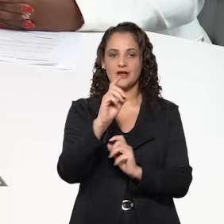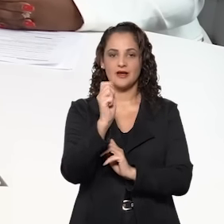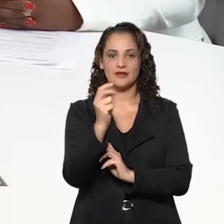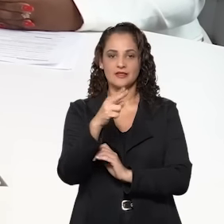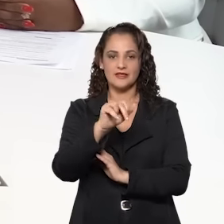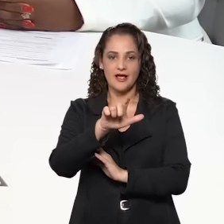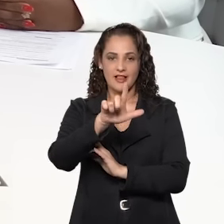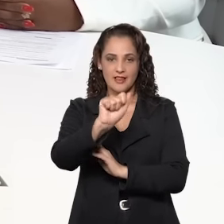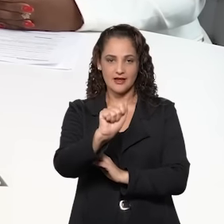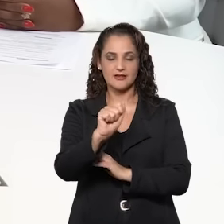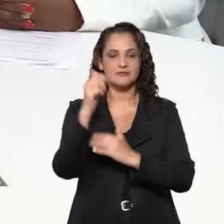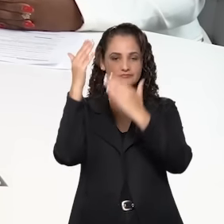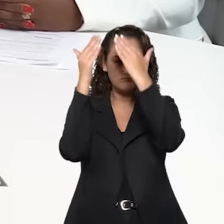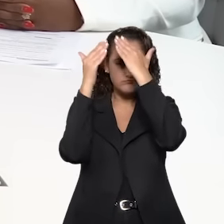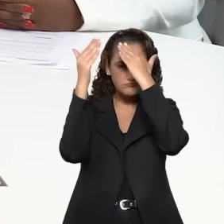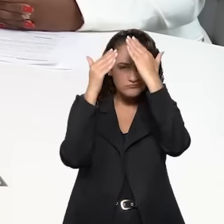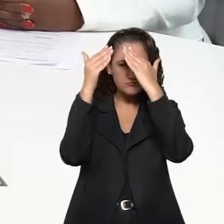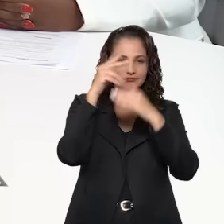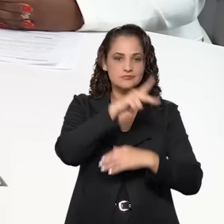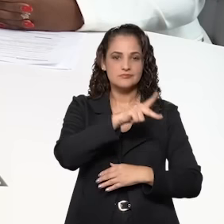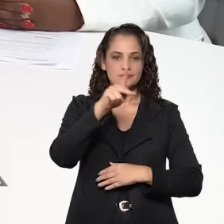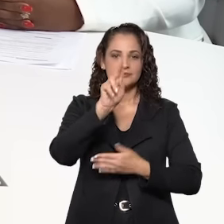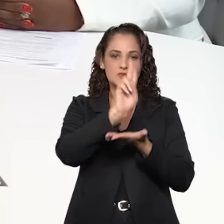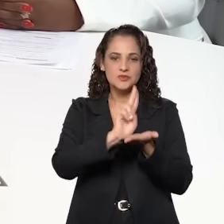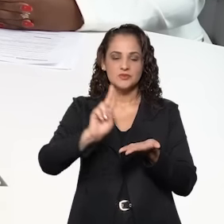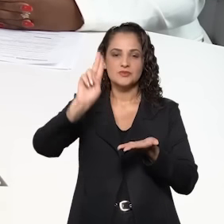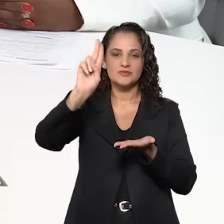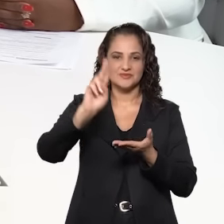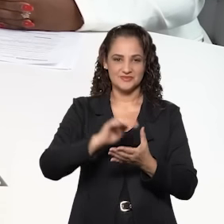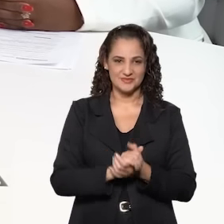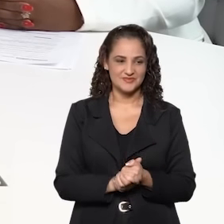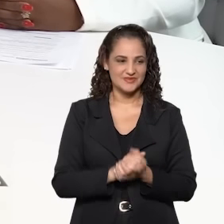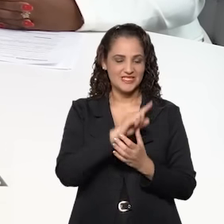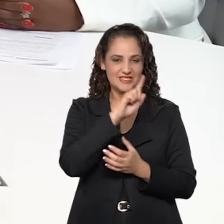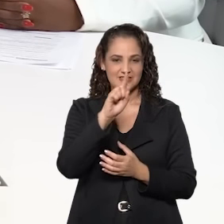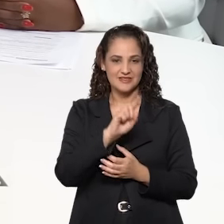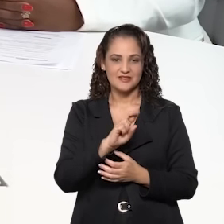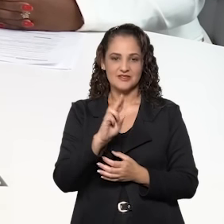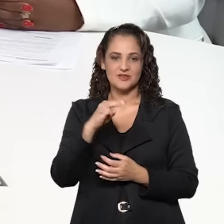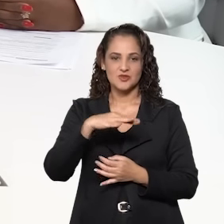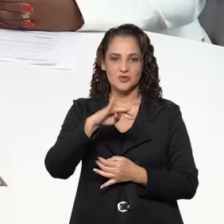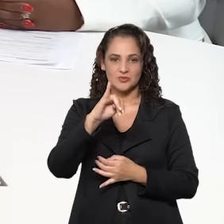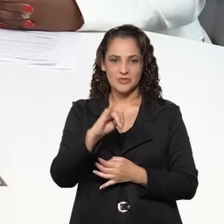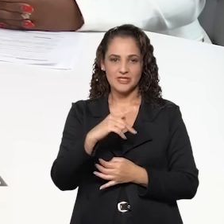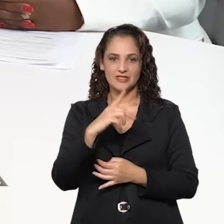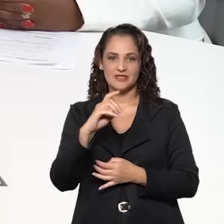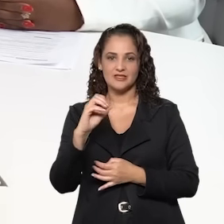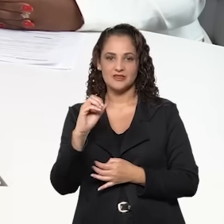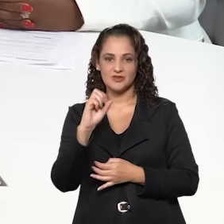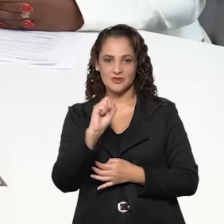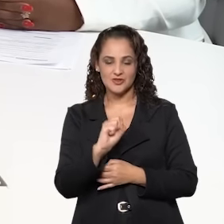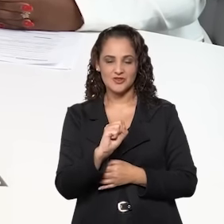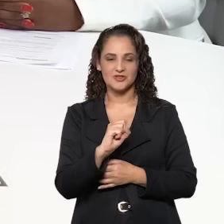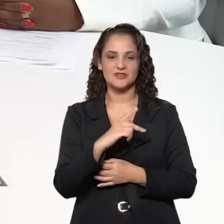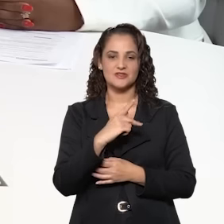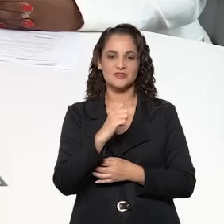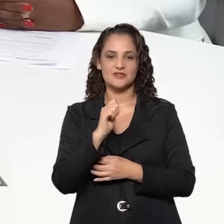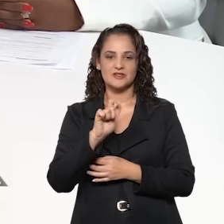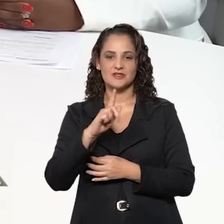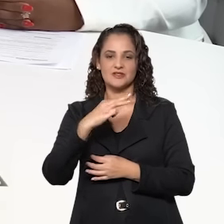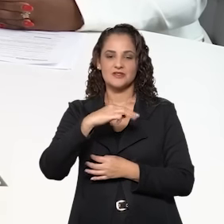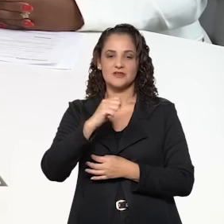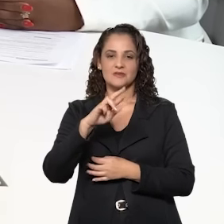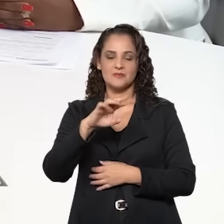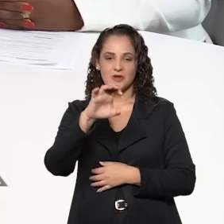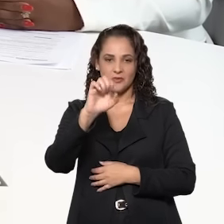Daniela Pio que é psicóloga professora da Universidade Zumbi dos Palmares além de ser CEO da io consultoria como que tá Dani